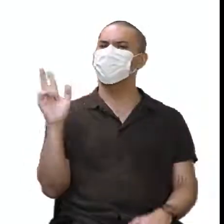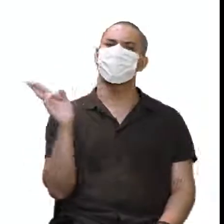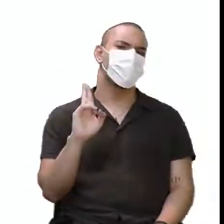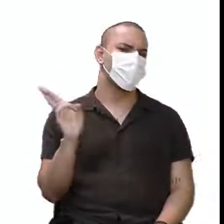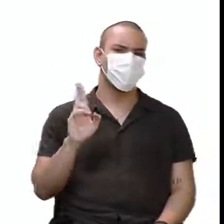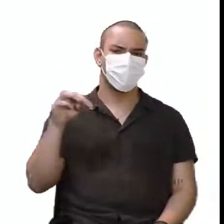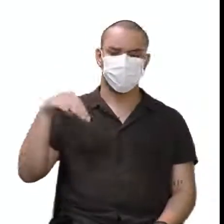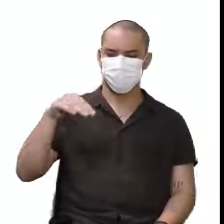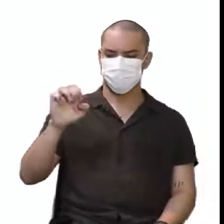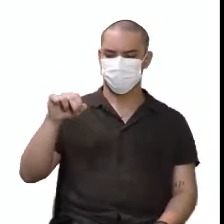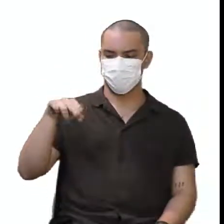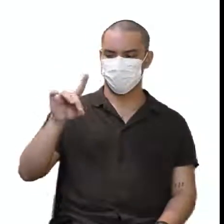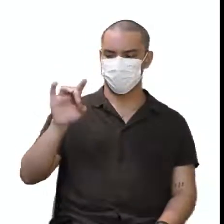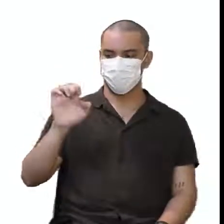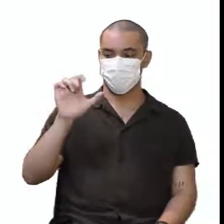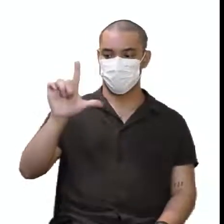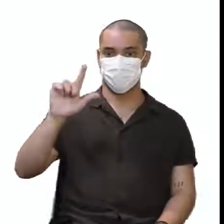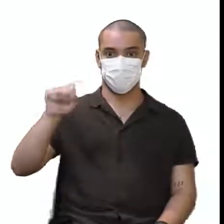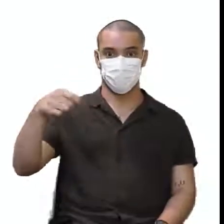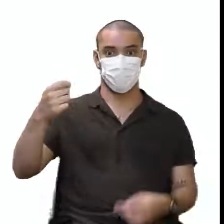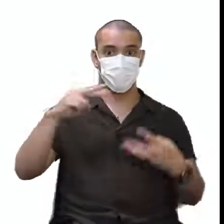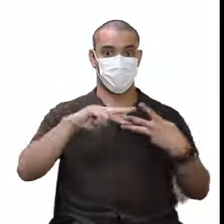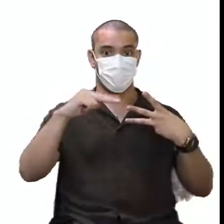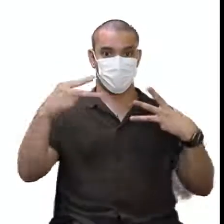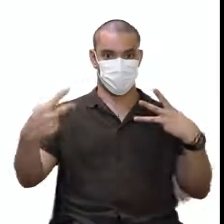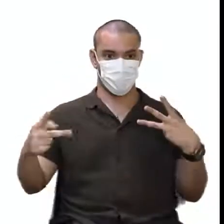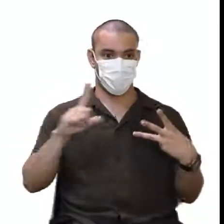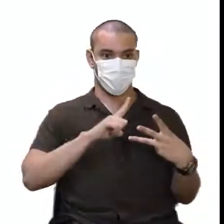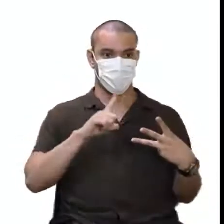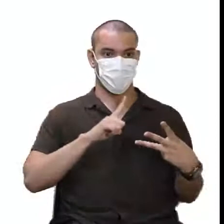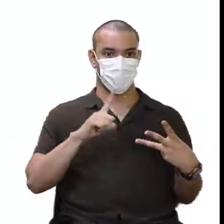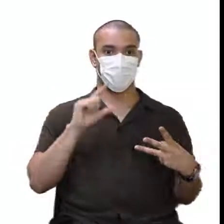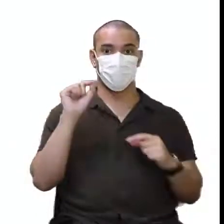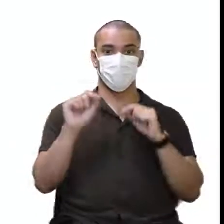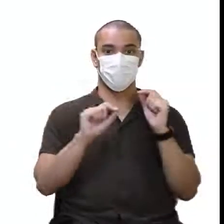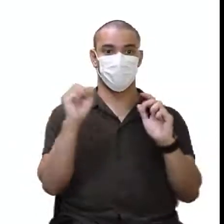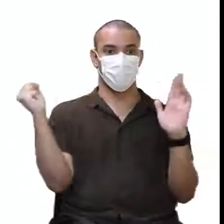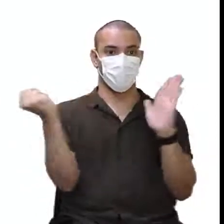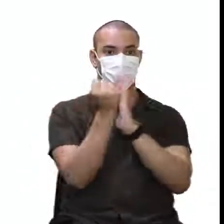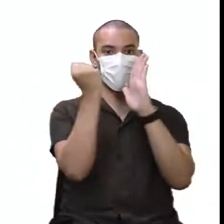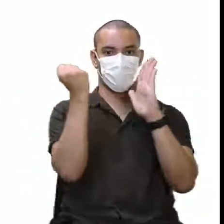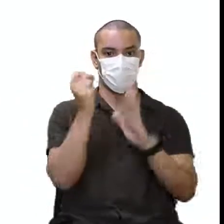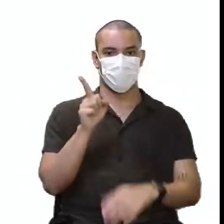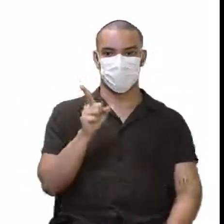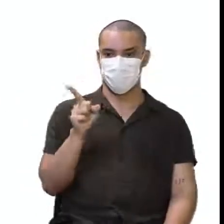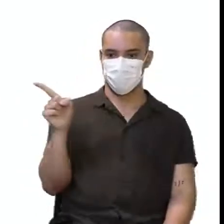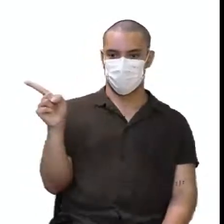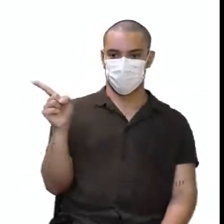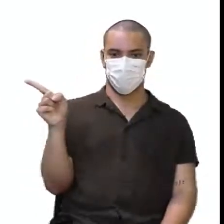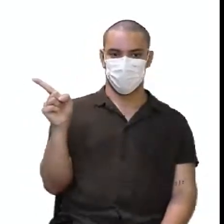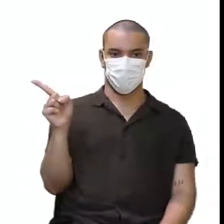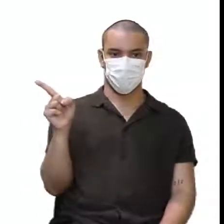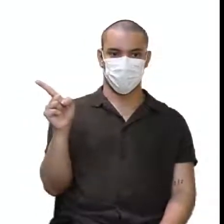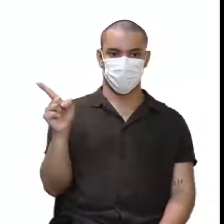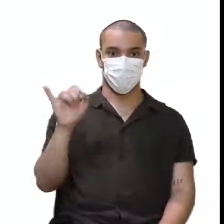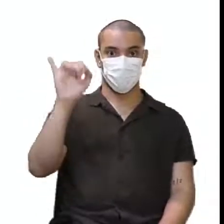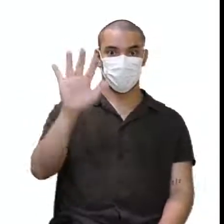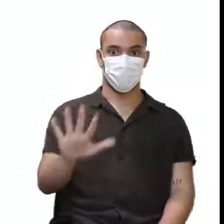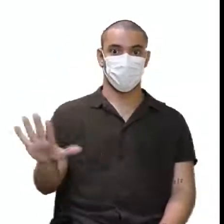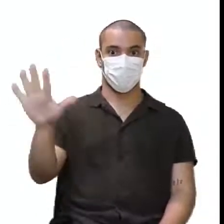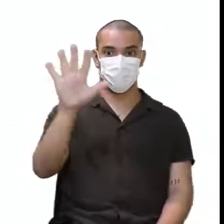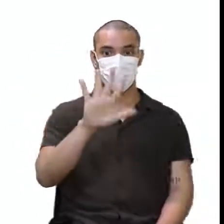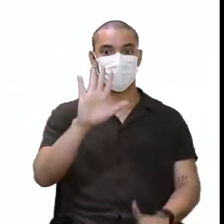desse cara, tá? A gente tem uma estátua em homenagem a esse que